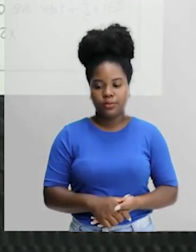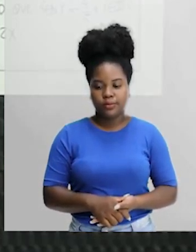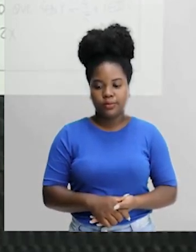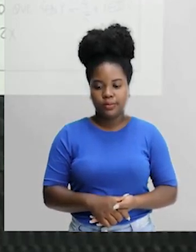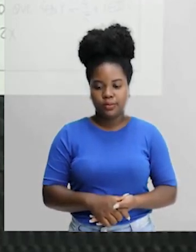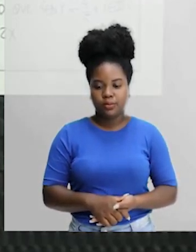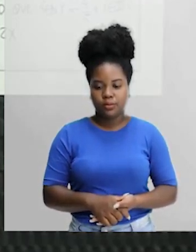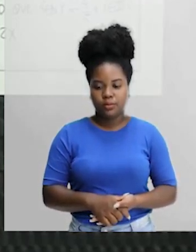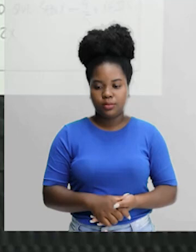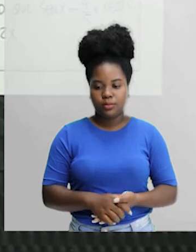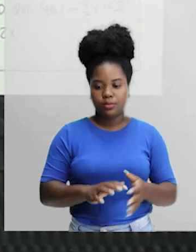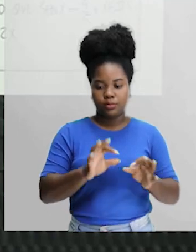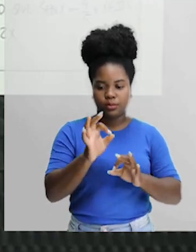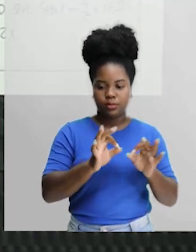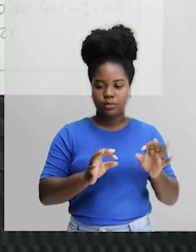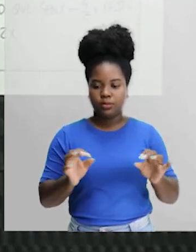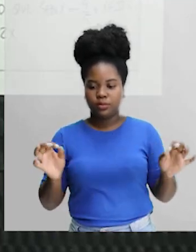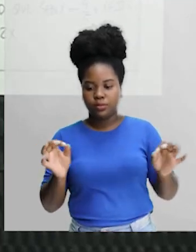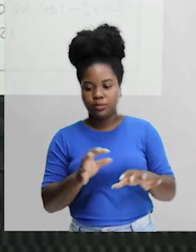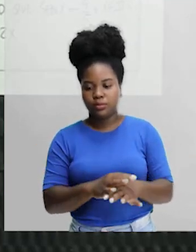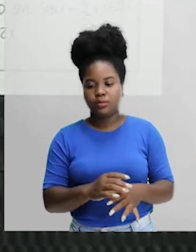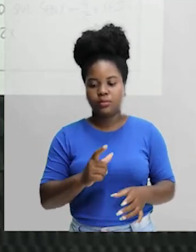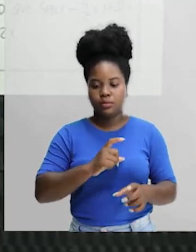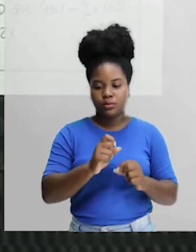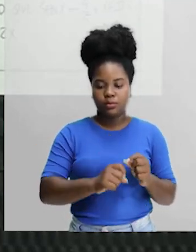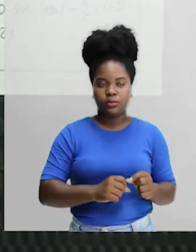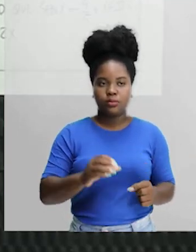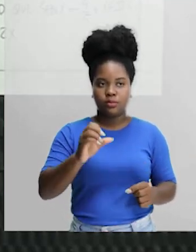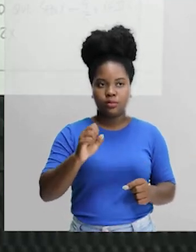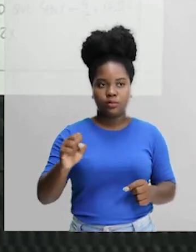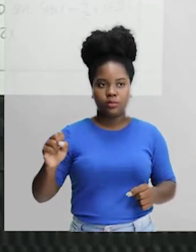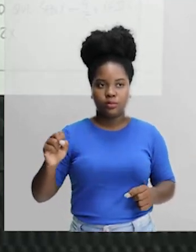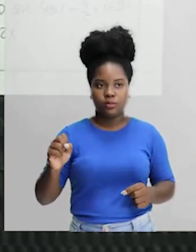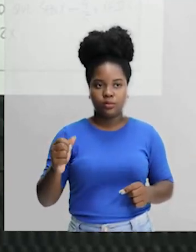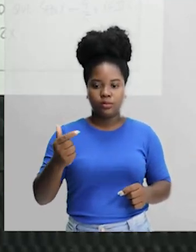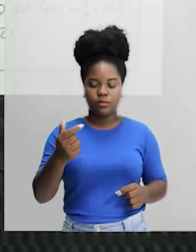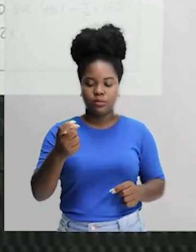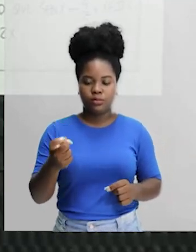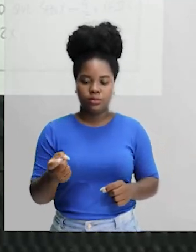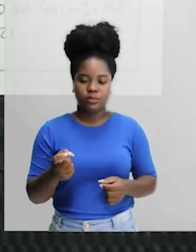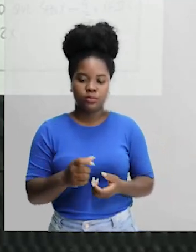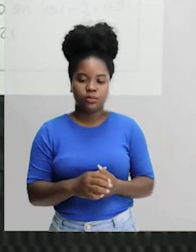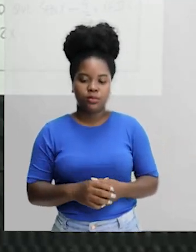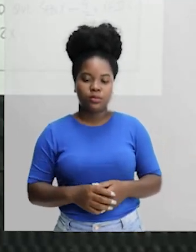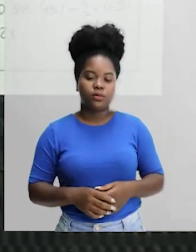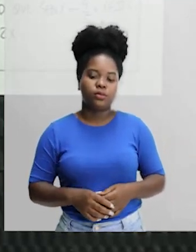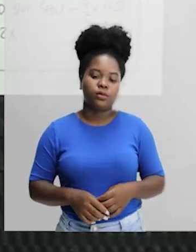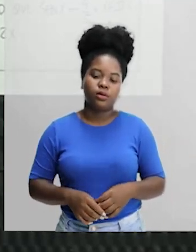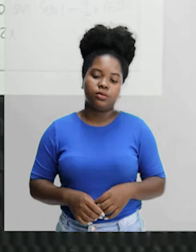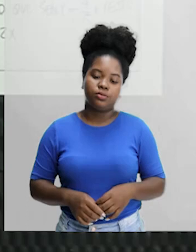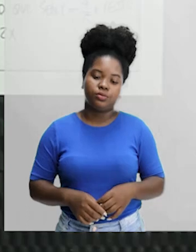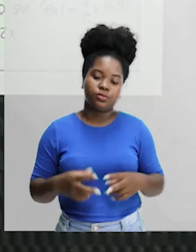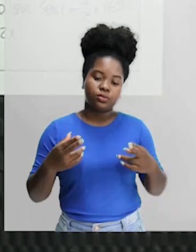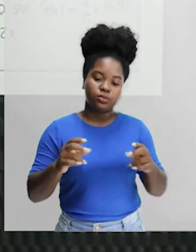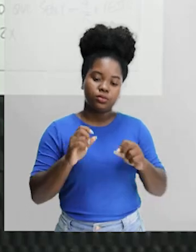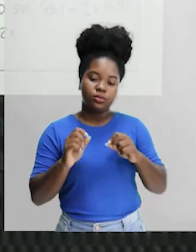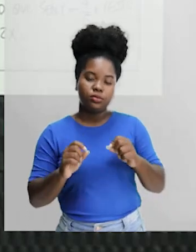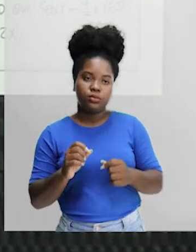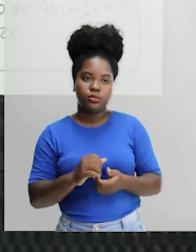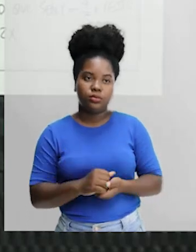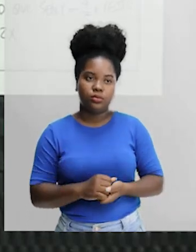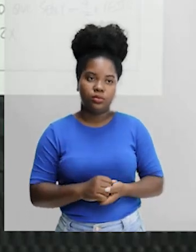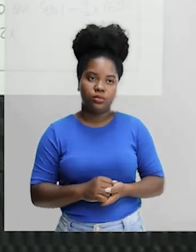Ok? Fazendo essa conta, você vai ter que o cosseno de 2x vai ser